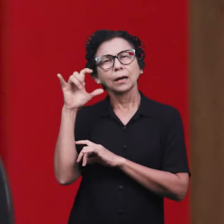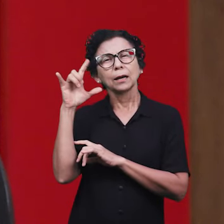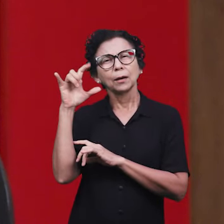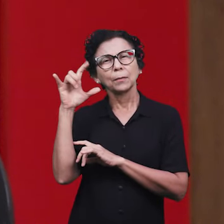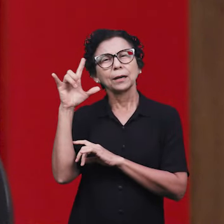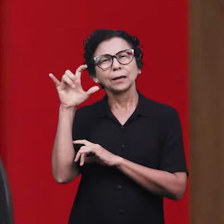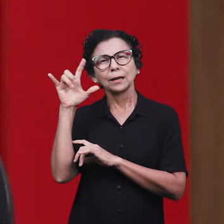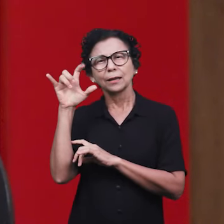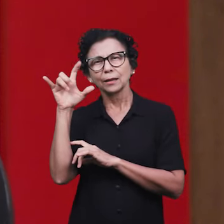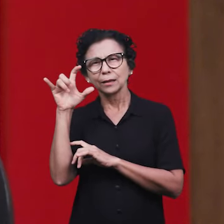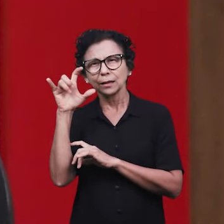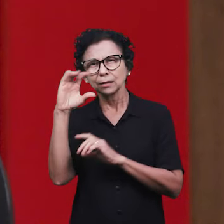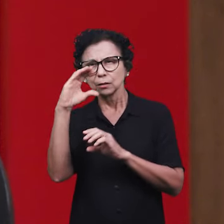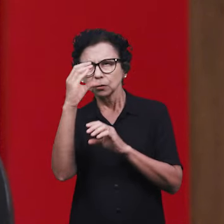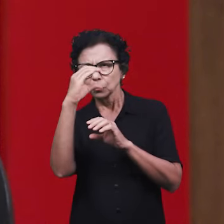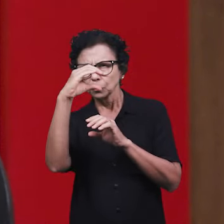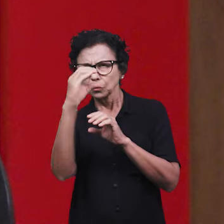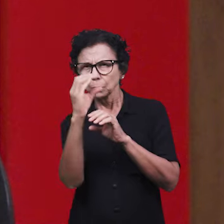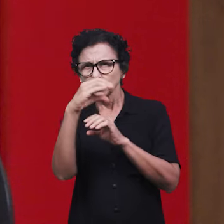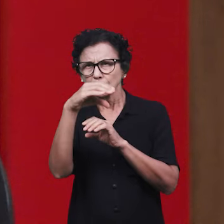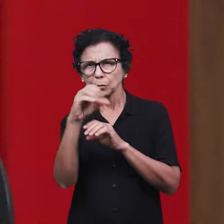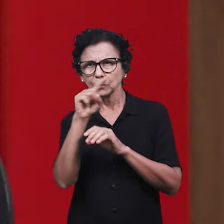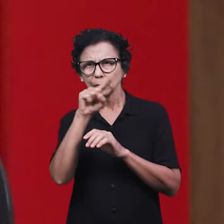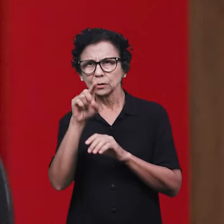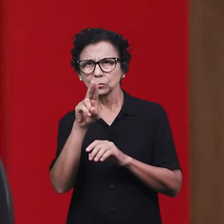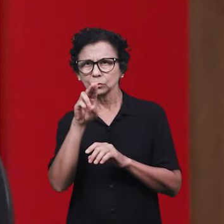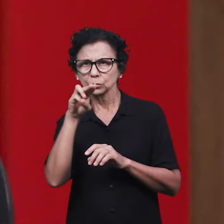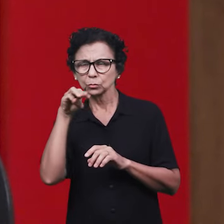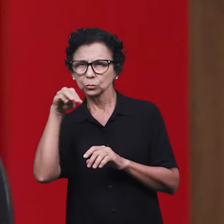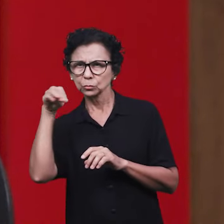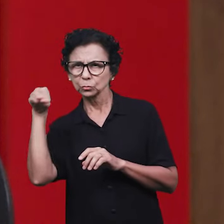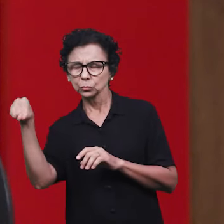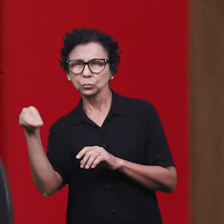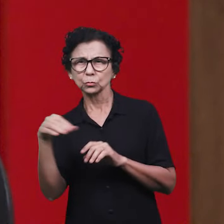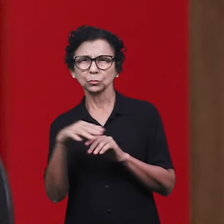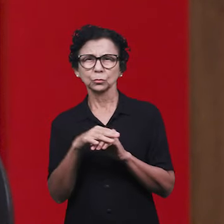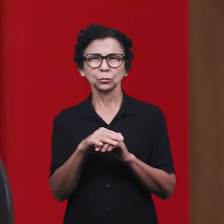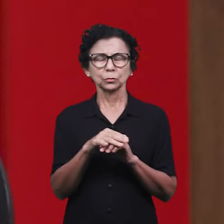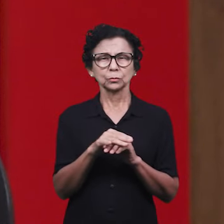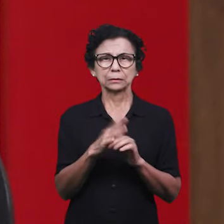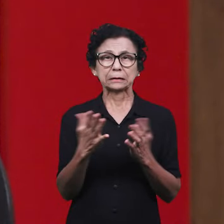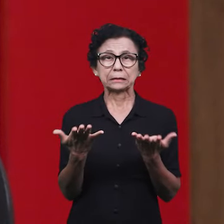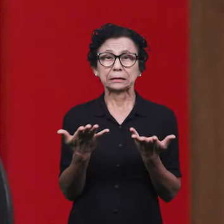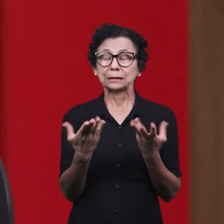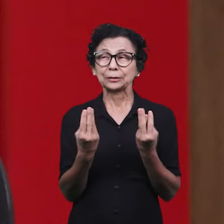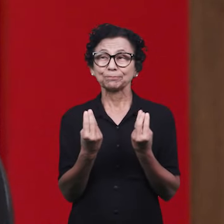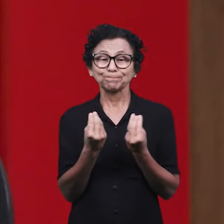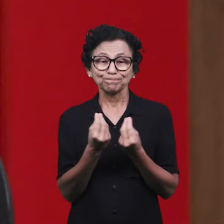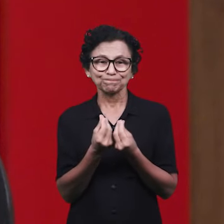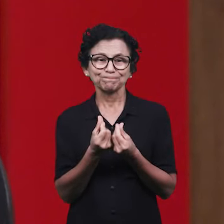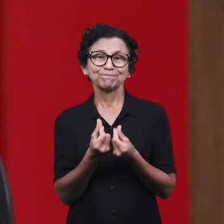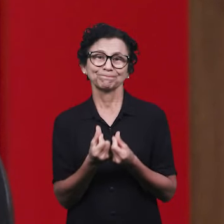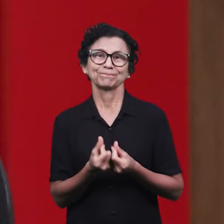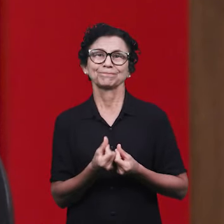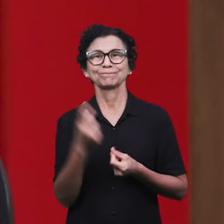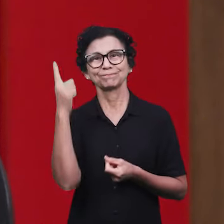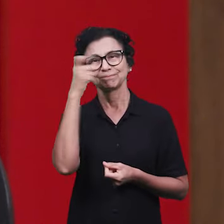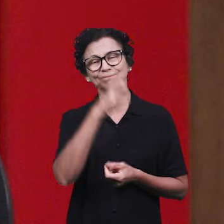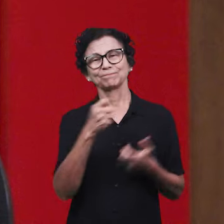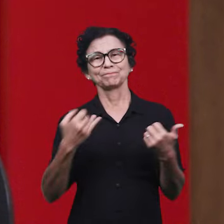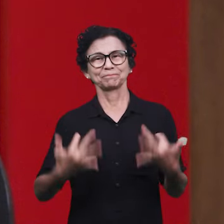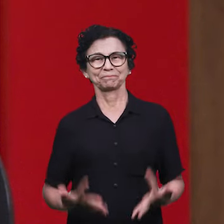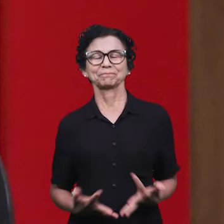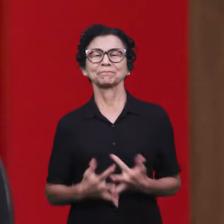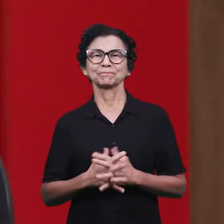vai variando o foco, você faz um zoom, você foca em é uma complexidade além do próprio mecanismo.